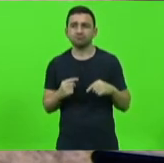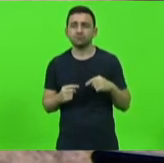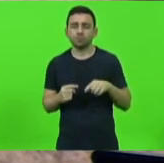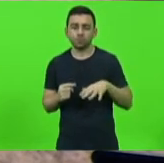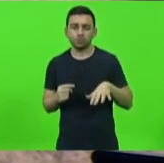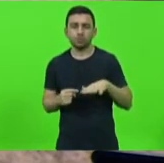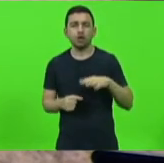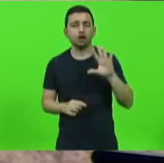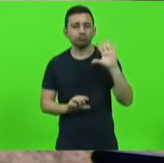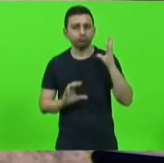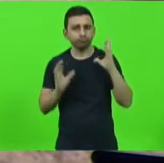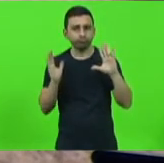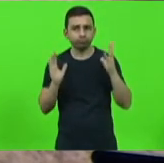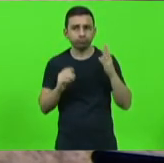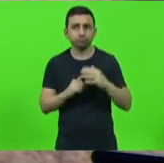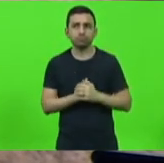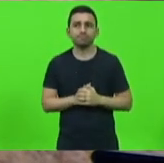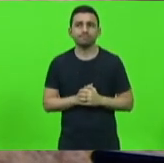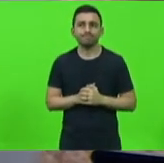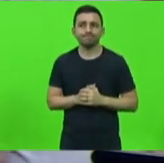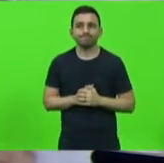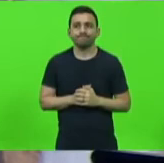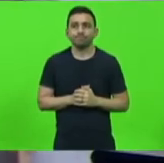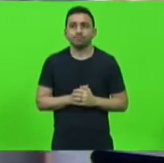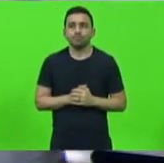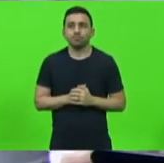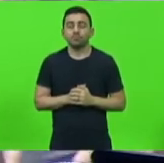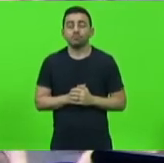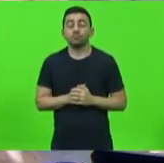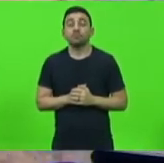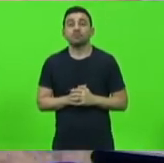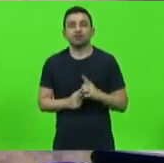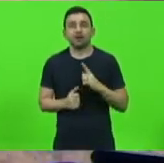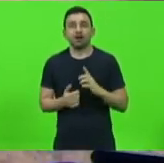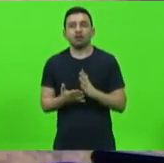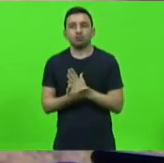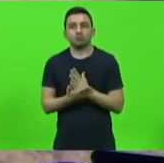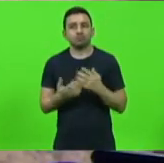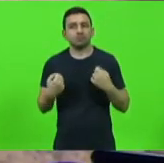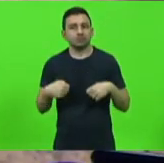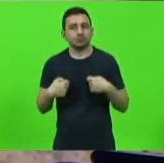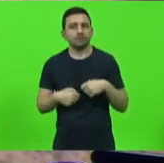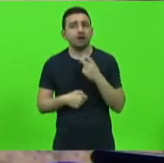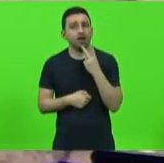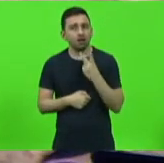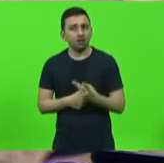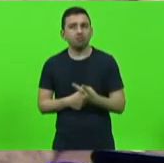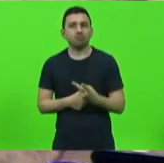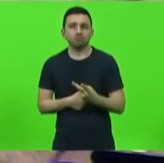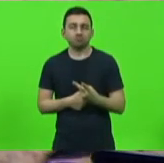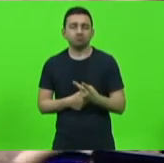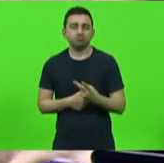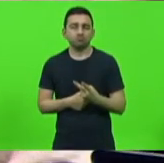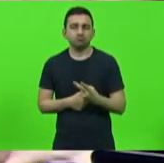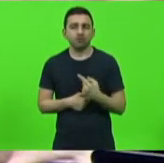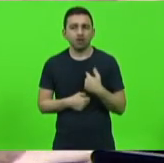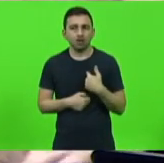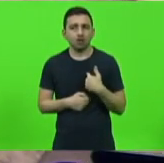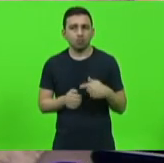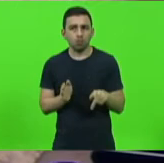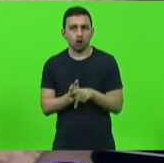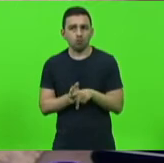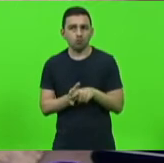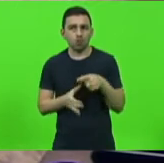aconteceram. Mas eu acho que algumas coisas têm que ser ditas. Eu integro uma comissão